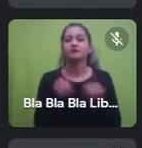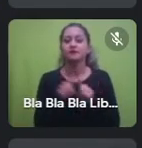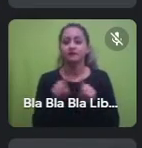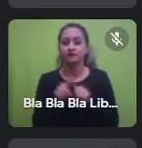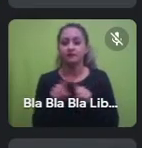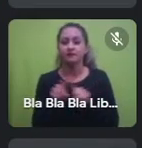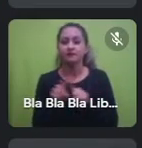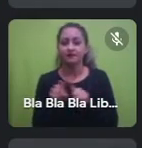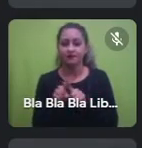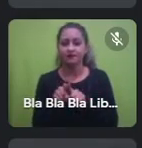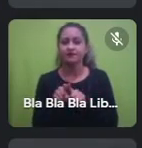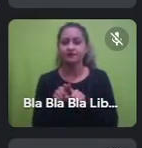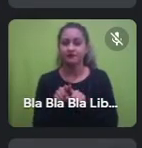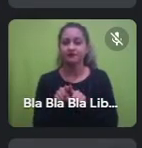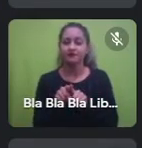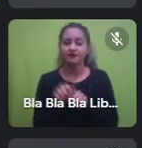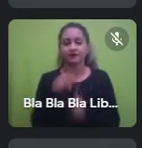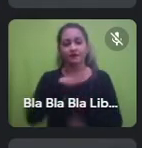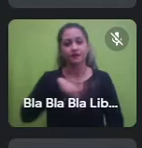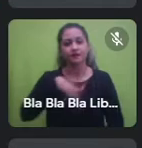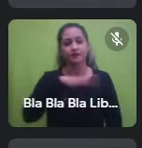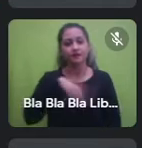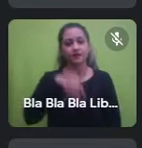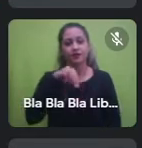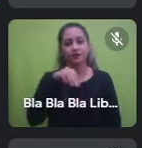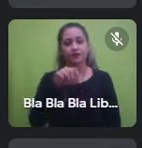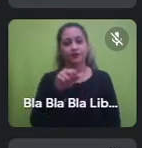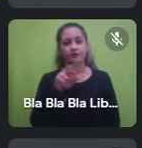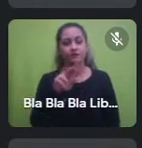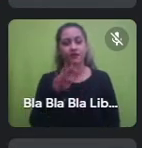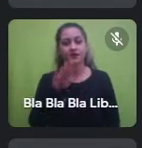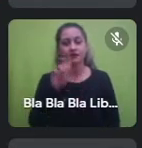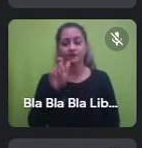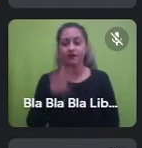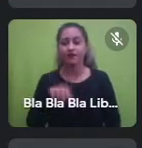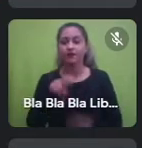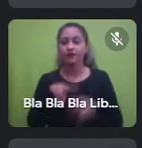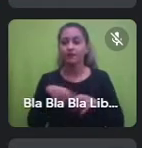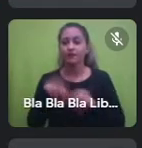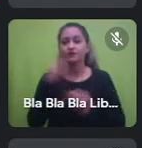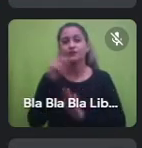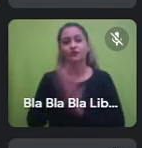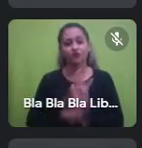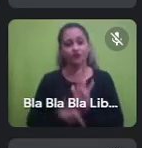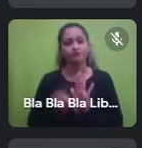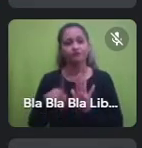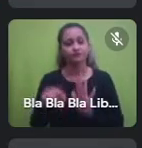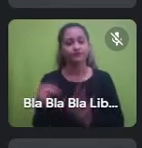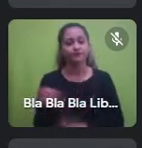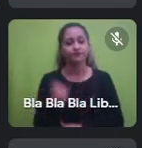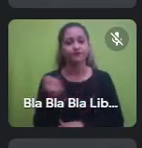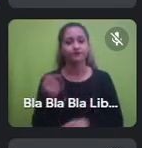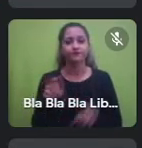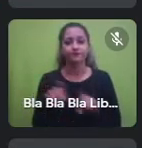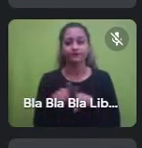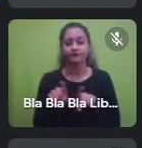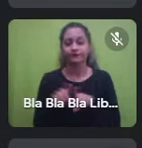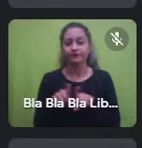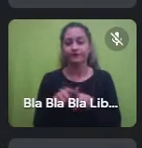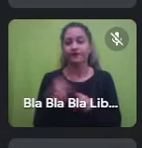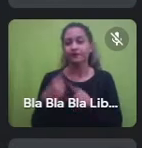siderurgias naquela região de Marabá. Por isso que o projeto teve esse nome também, porque a gente,